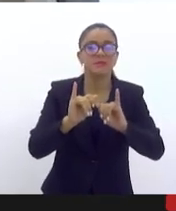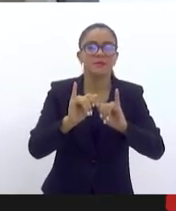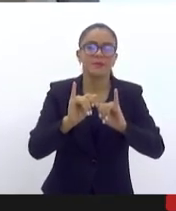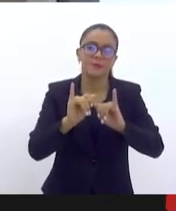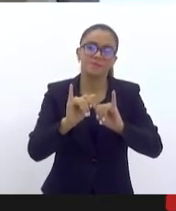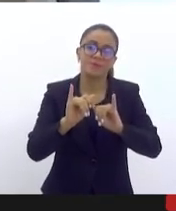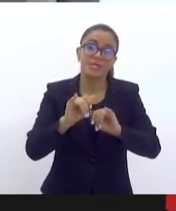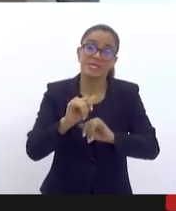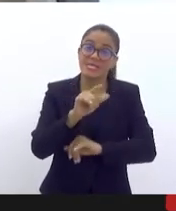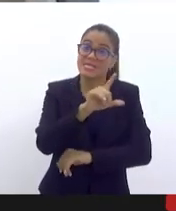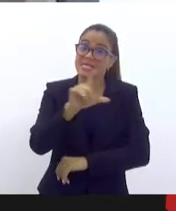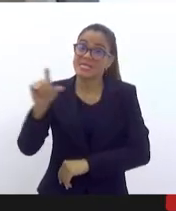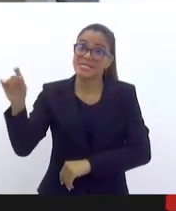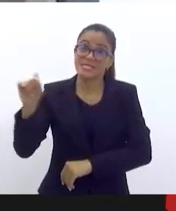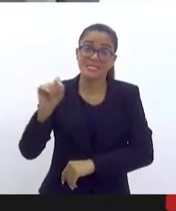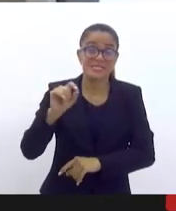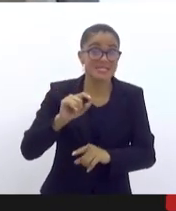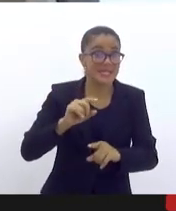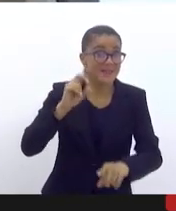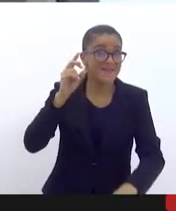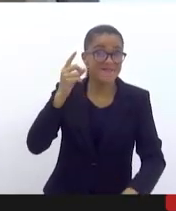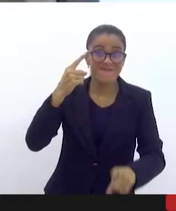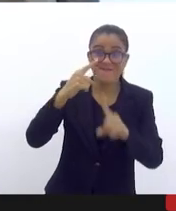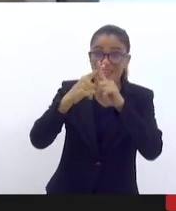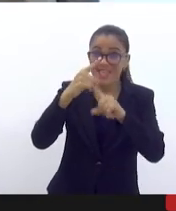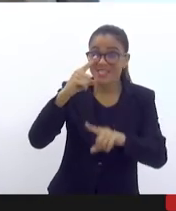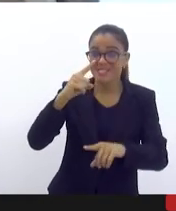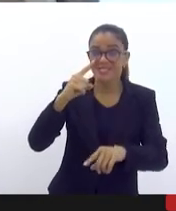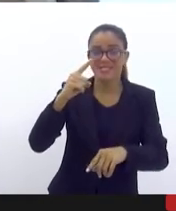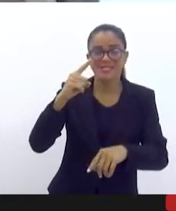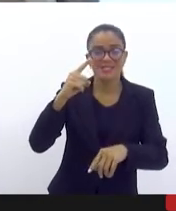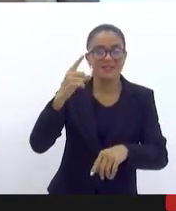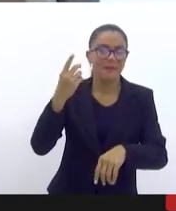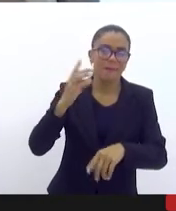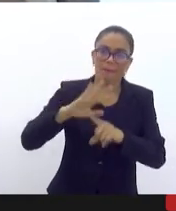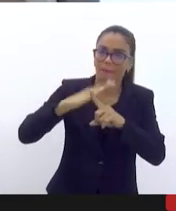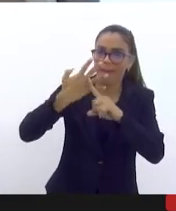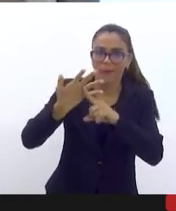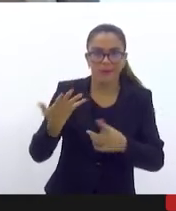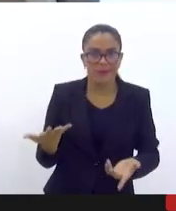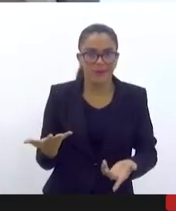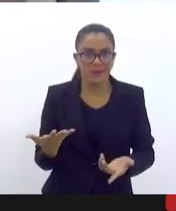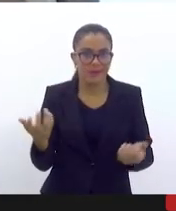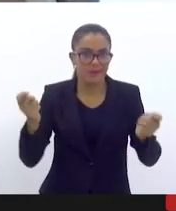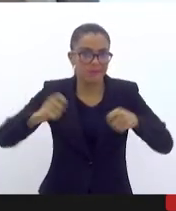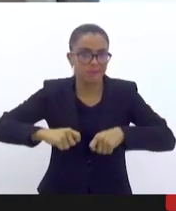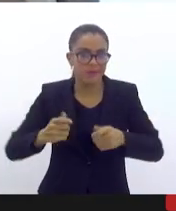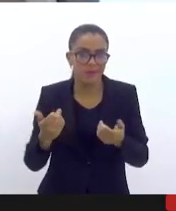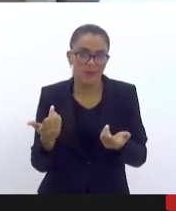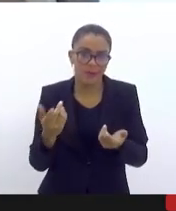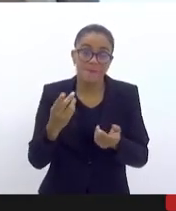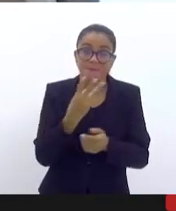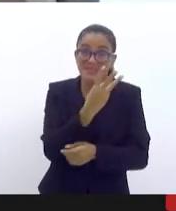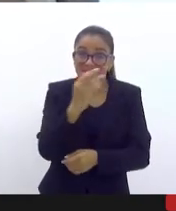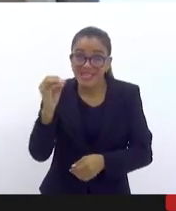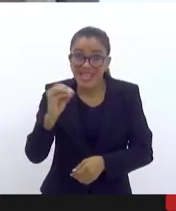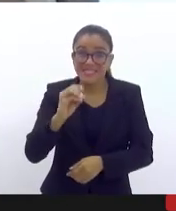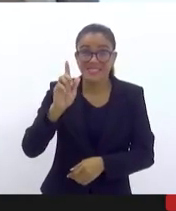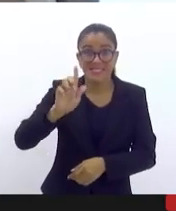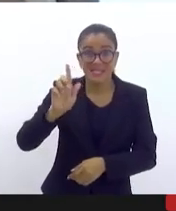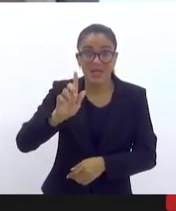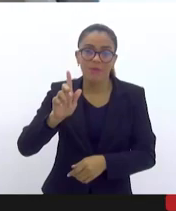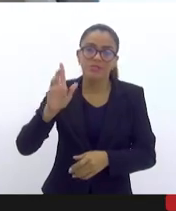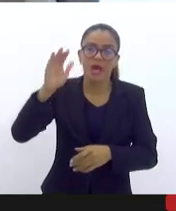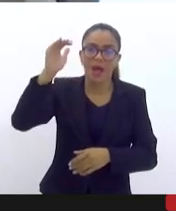tem vezes mais potente 200 vezes mais potente aí Os 200 gramas os 300 gramas a carne para 30